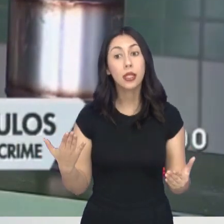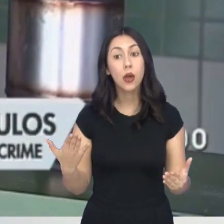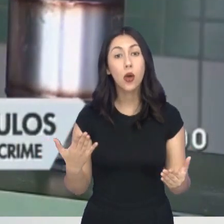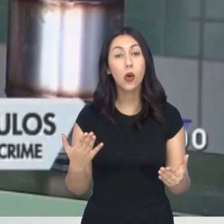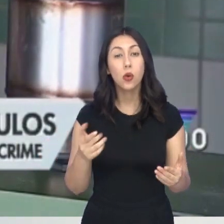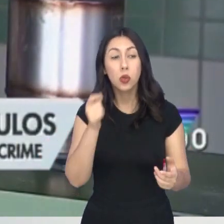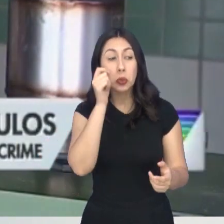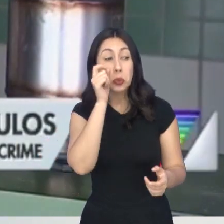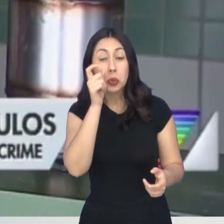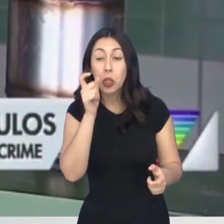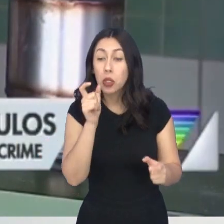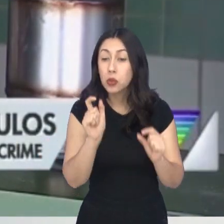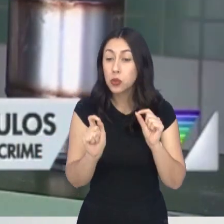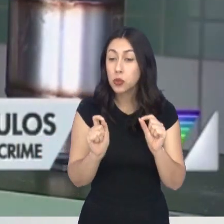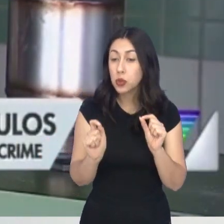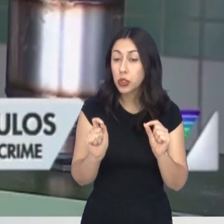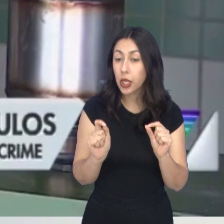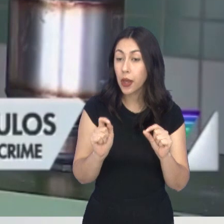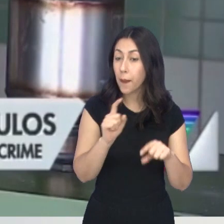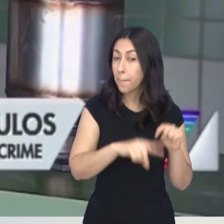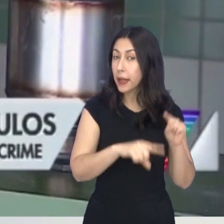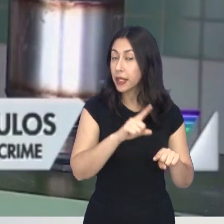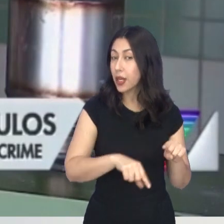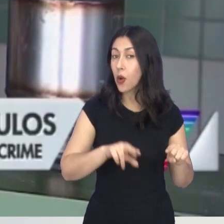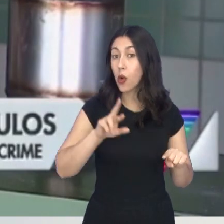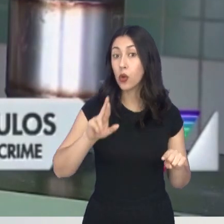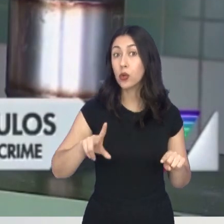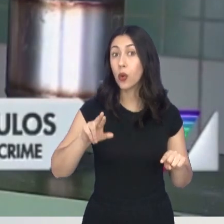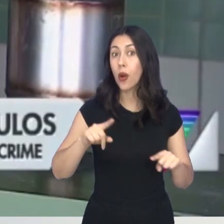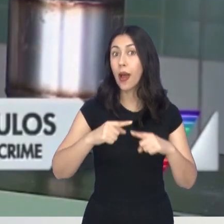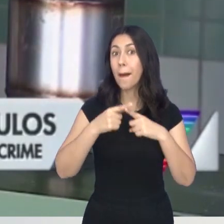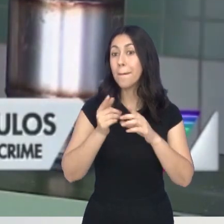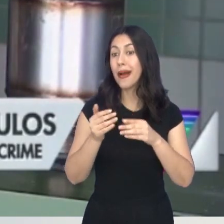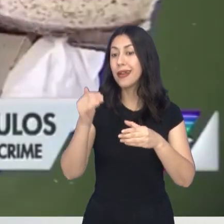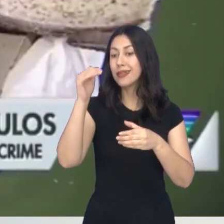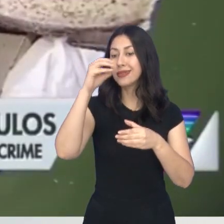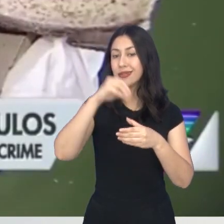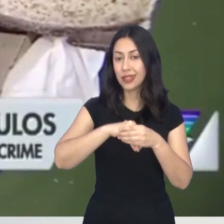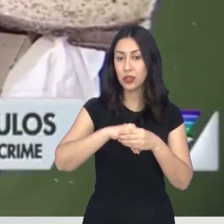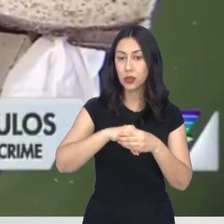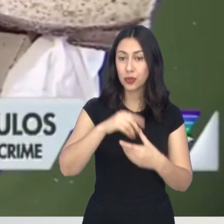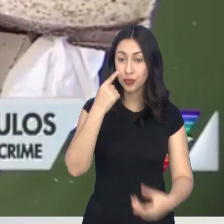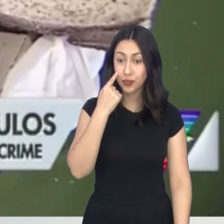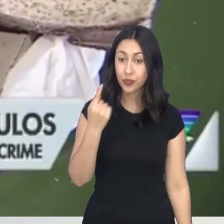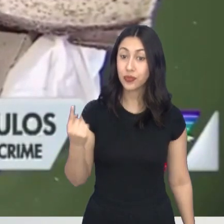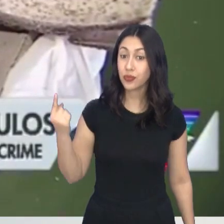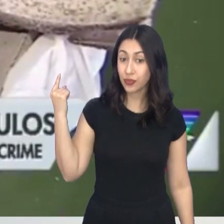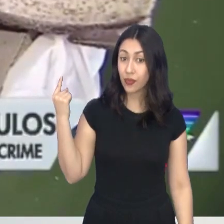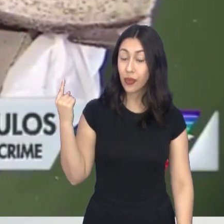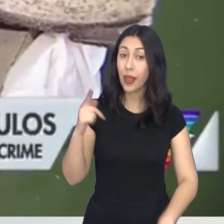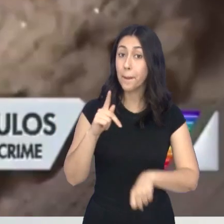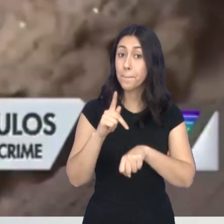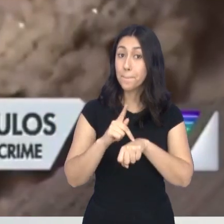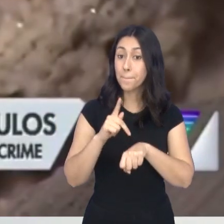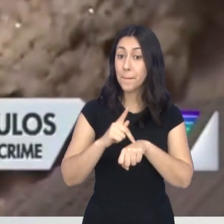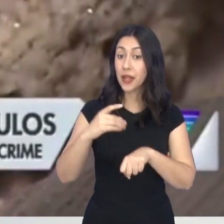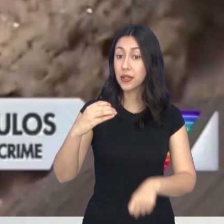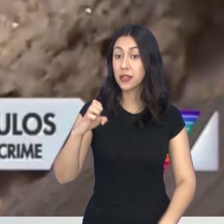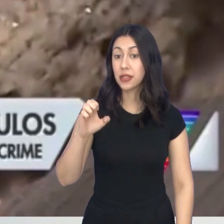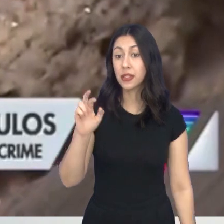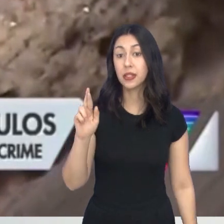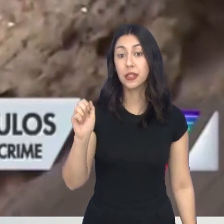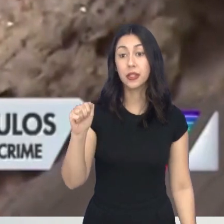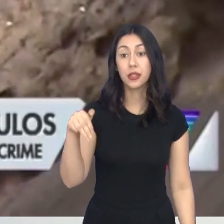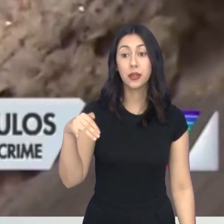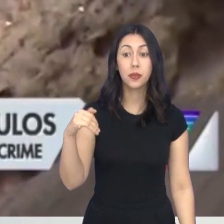interesse dos criminosos não é a peça em si, mas é o que tem dentro dela. São essas pedras de cerâmica formadas por minerais